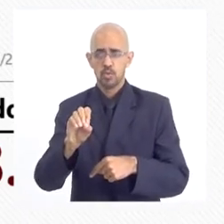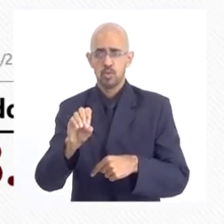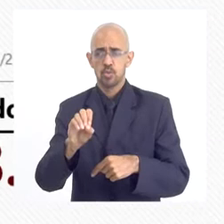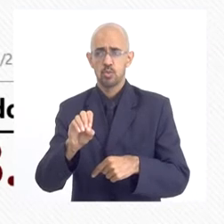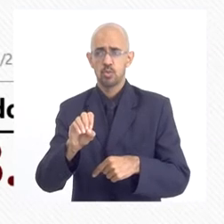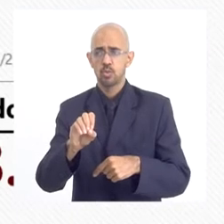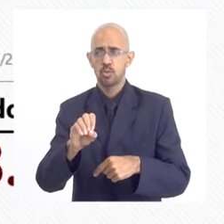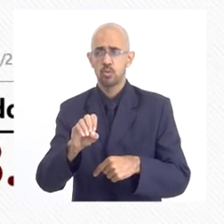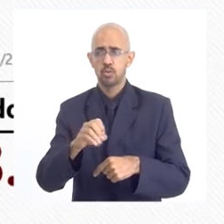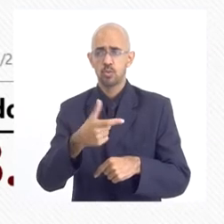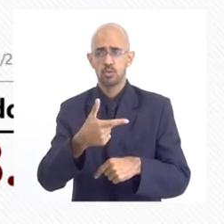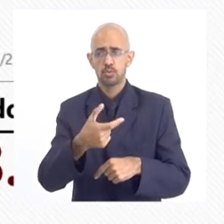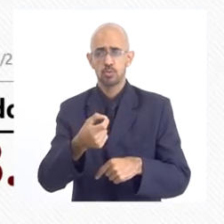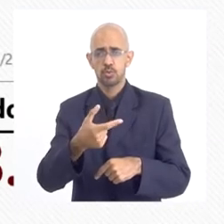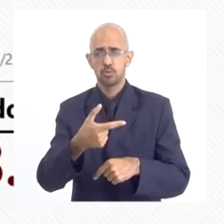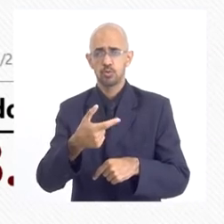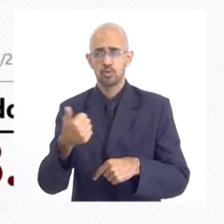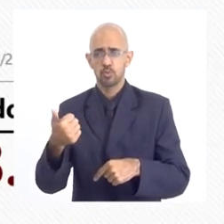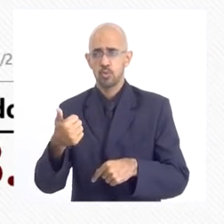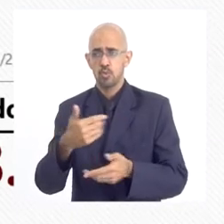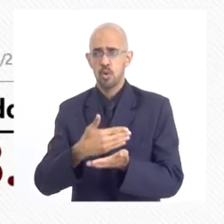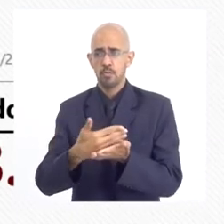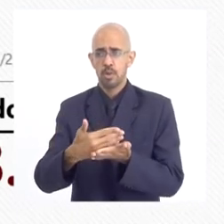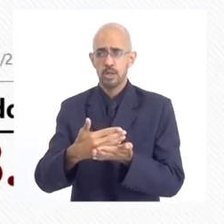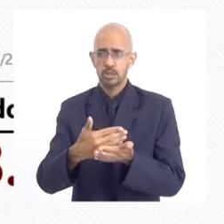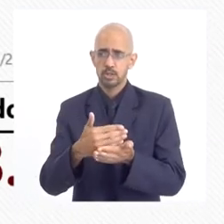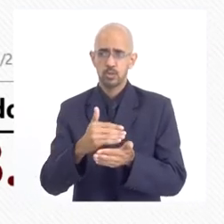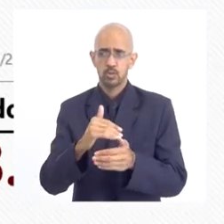de 21, ele começa um crescimento